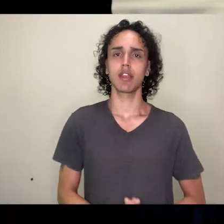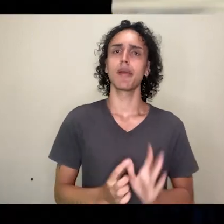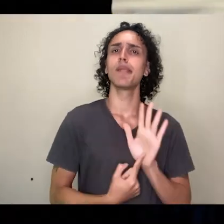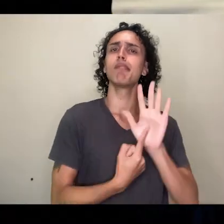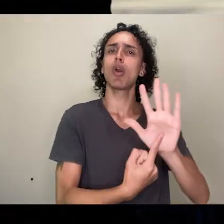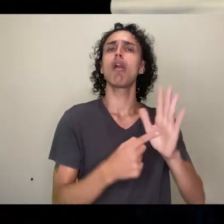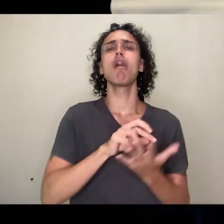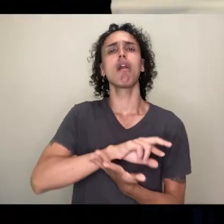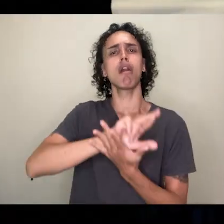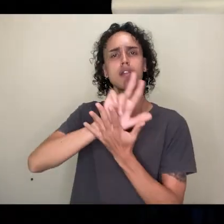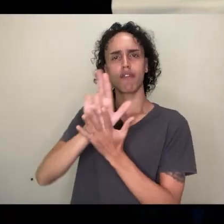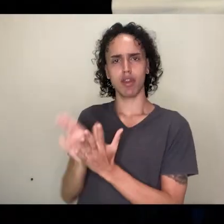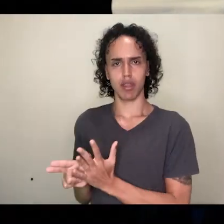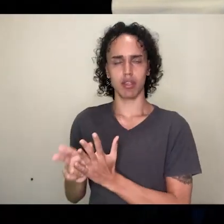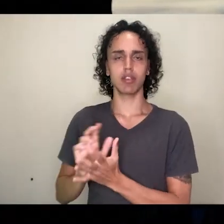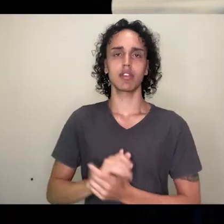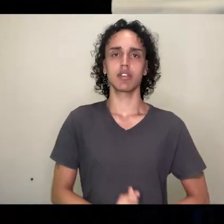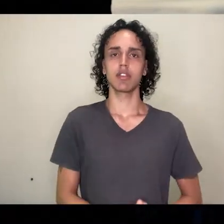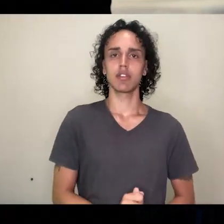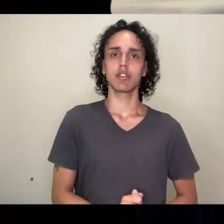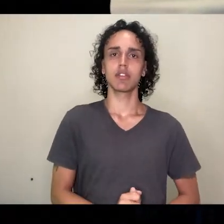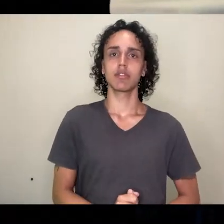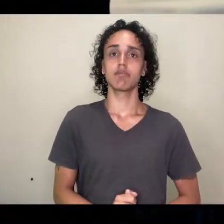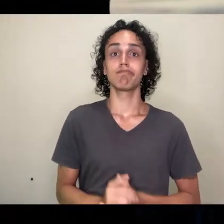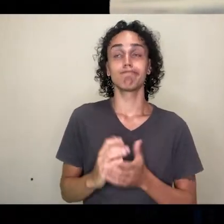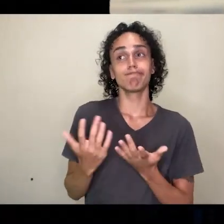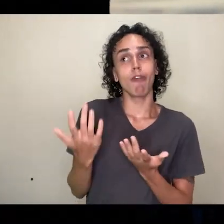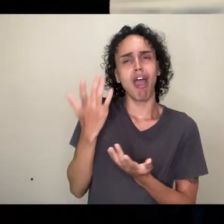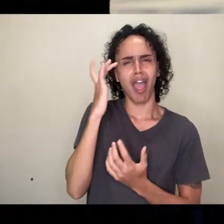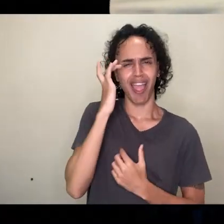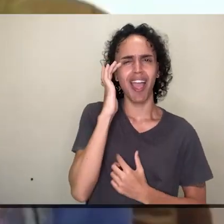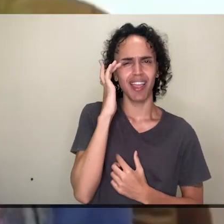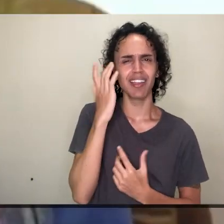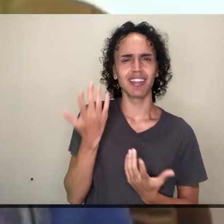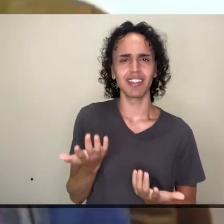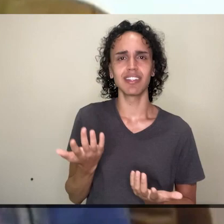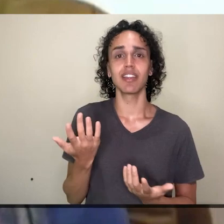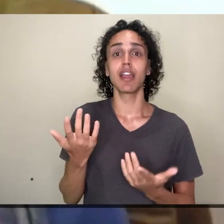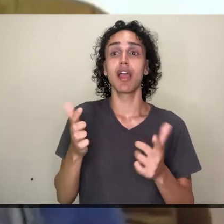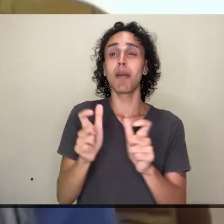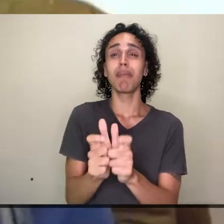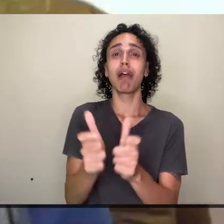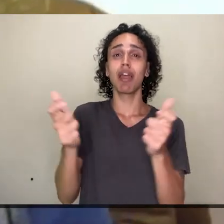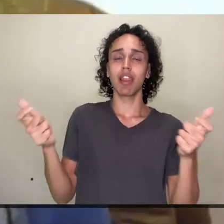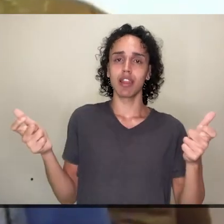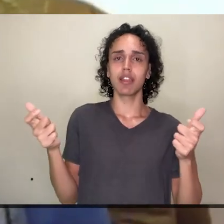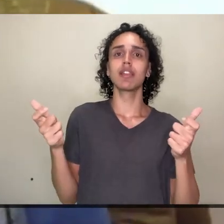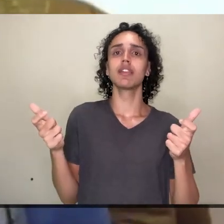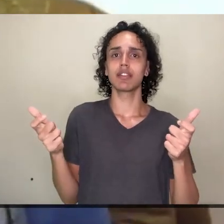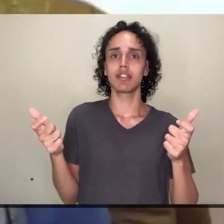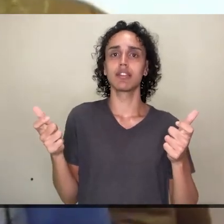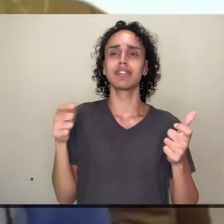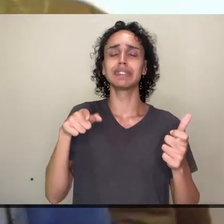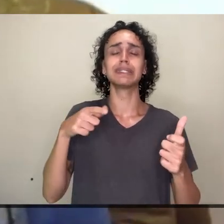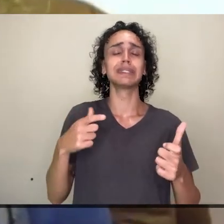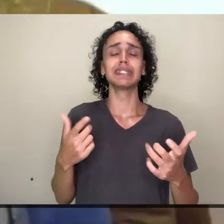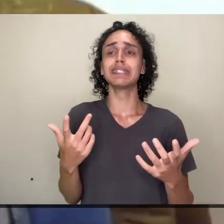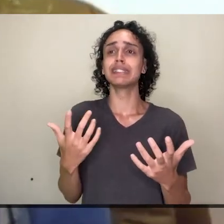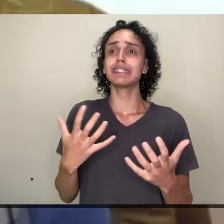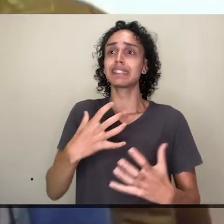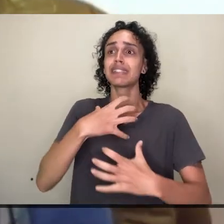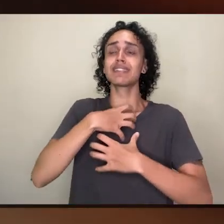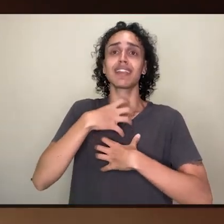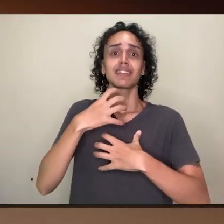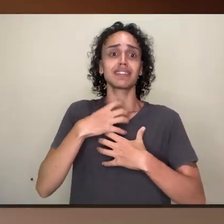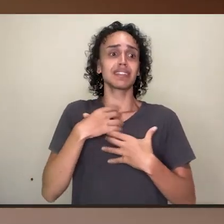alguns sentimentos diferentes, algumas reações diferentes. E eu posso me arriscar a dizer que